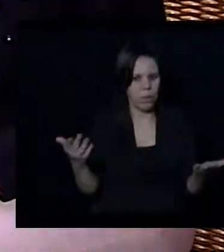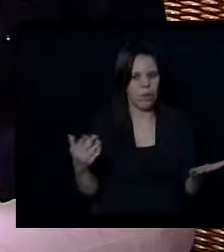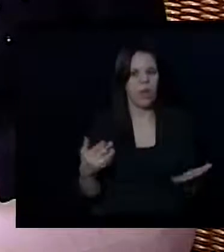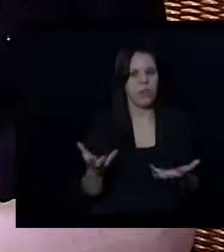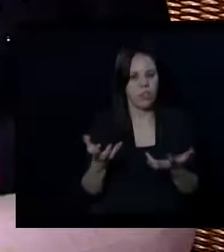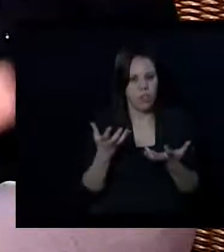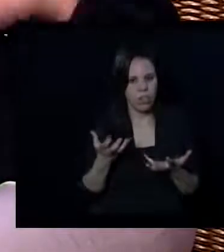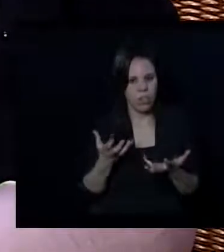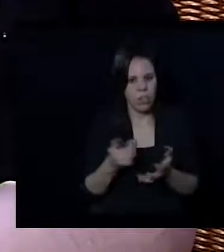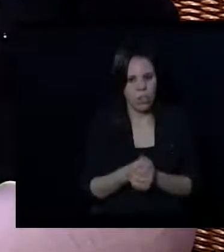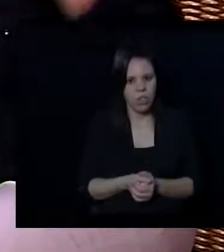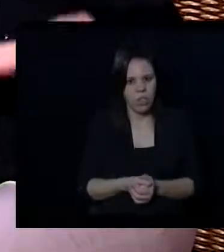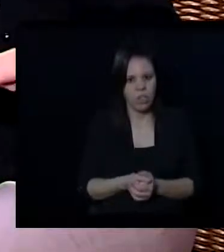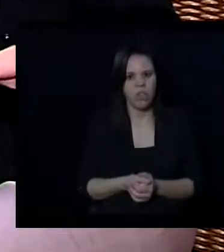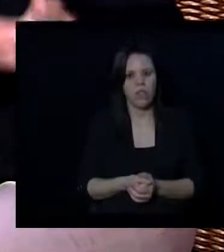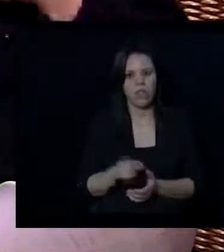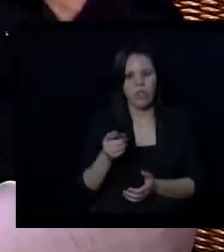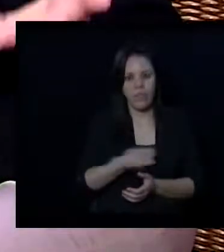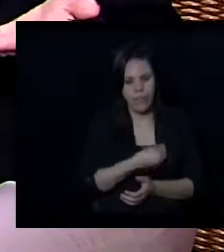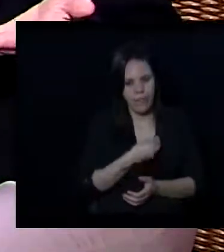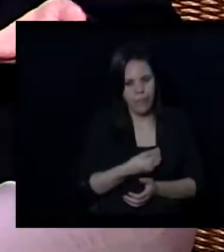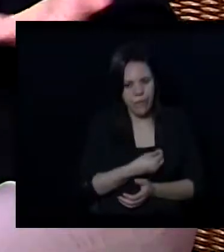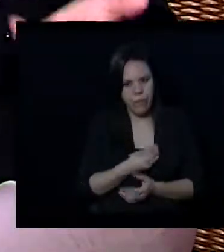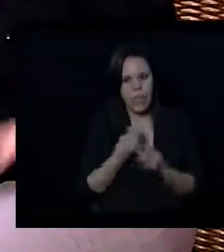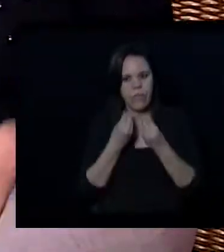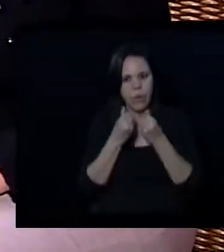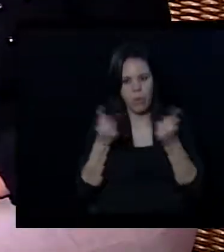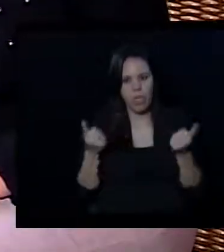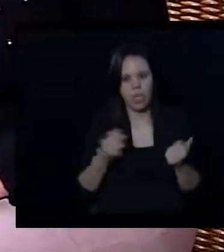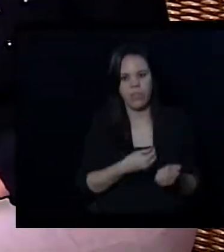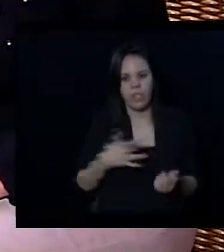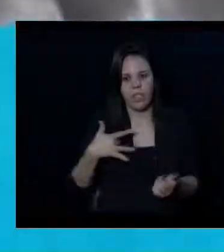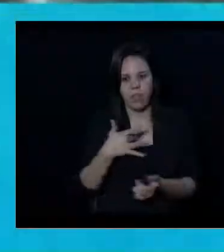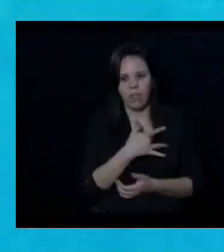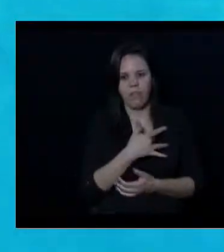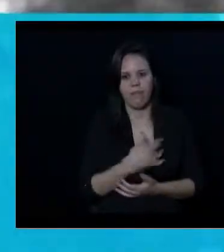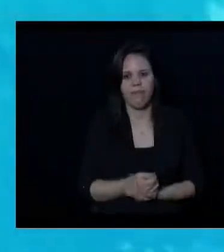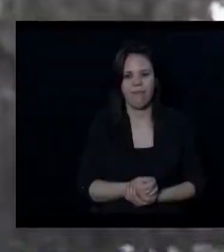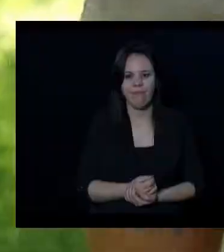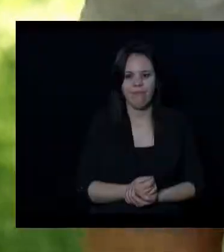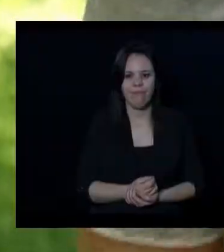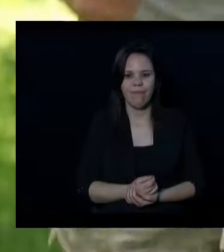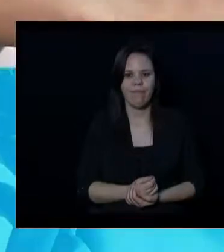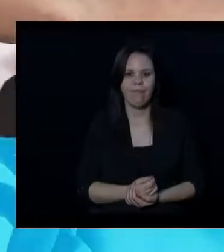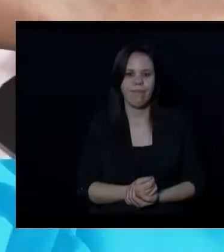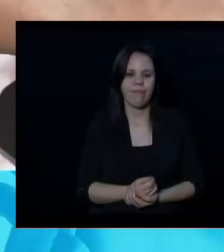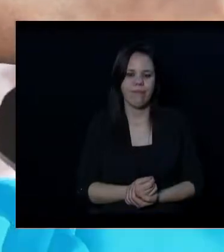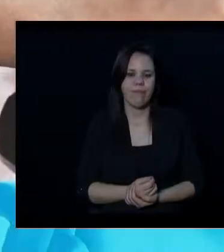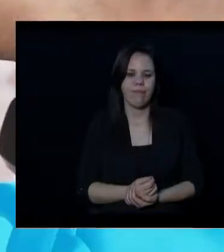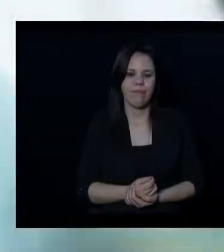quer, com certeza, que vocês vivam muito com qualidade de vida e bem saudável.